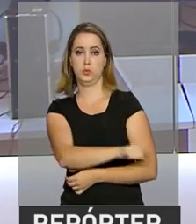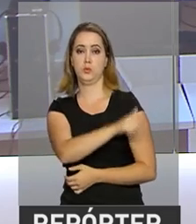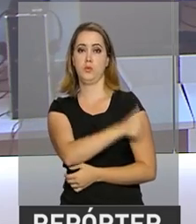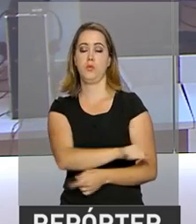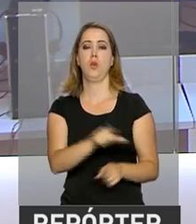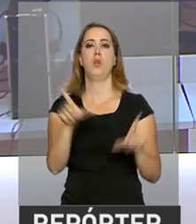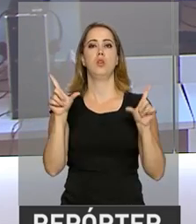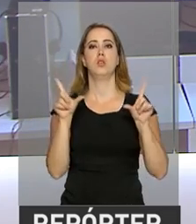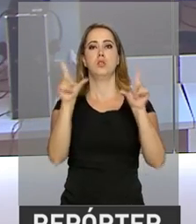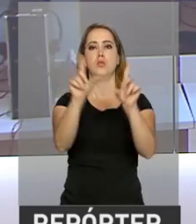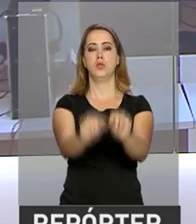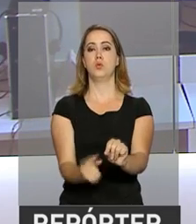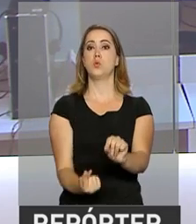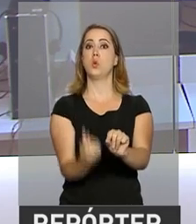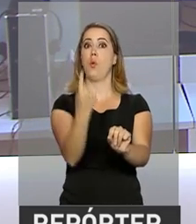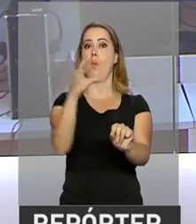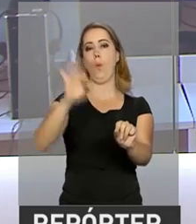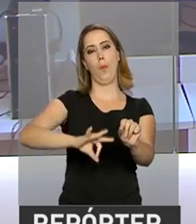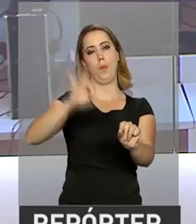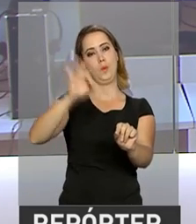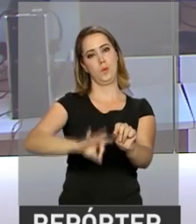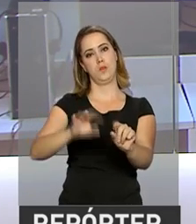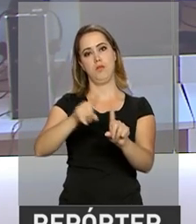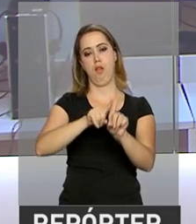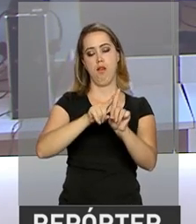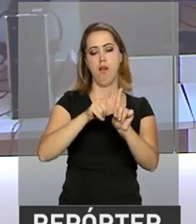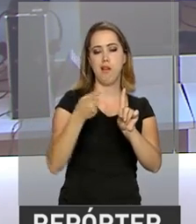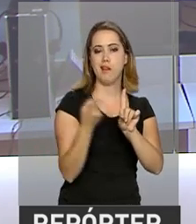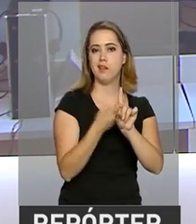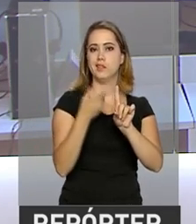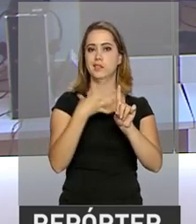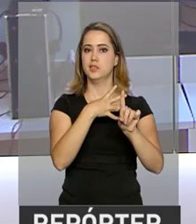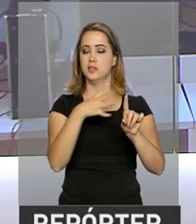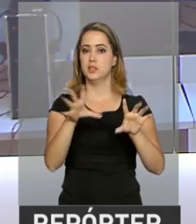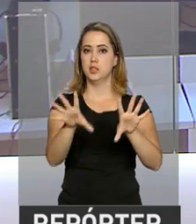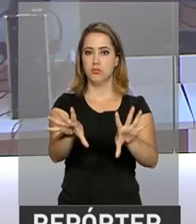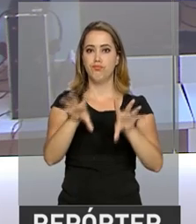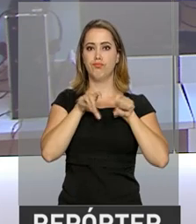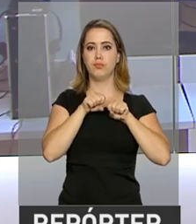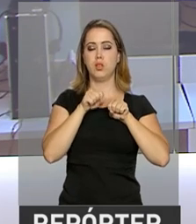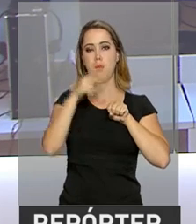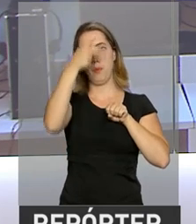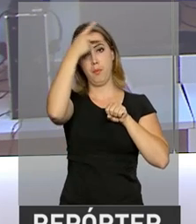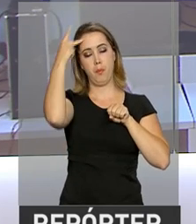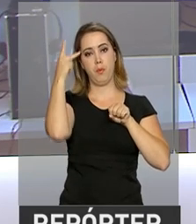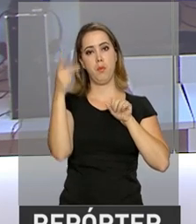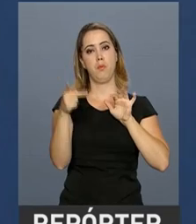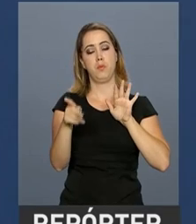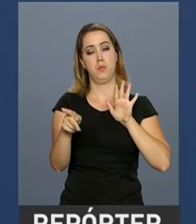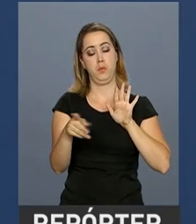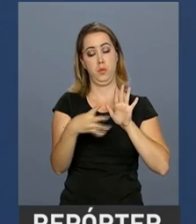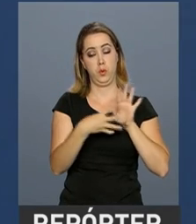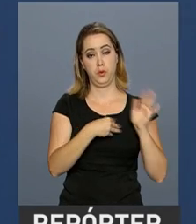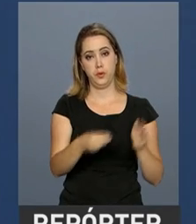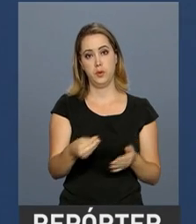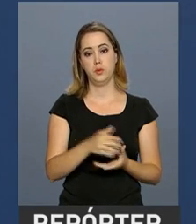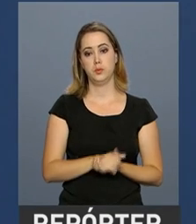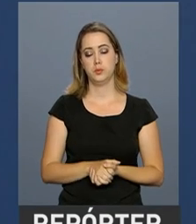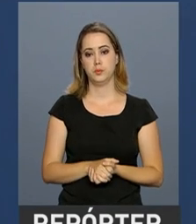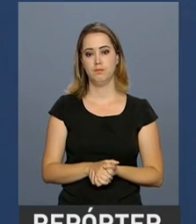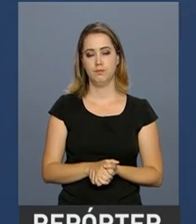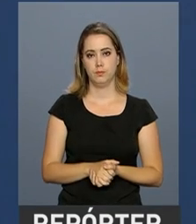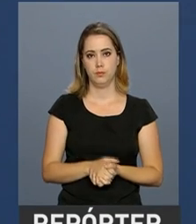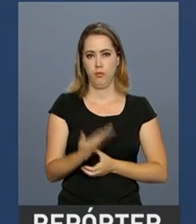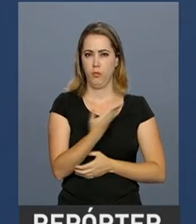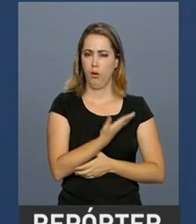reduzir para apenas 1% o número de grávidas que transmitem o vírus para os recém-nascidos a